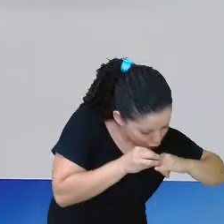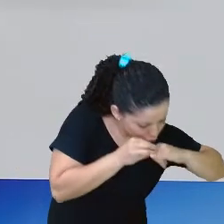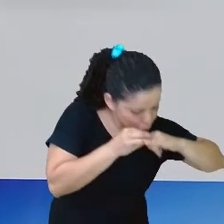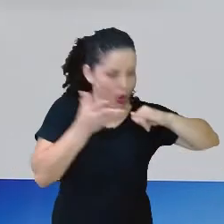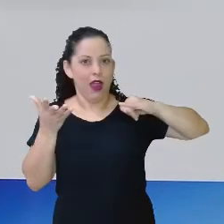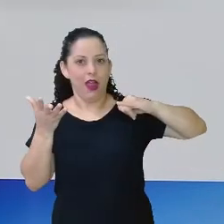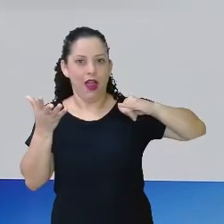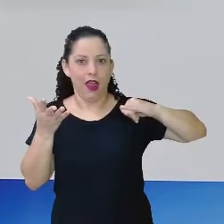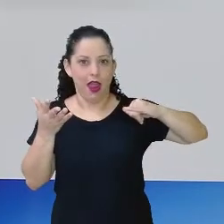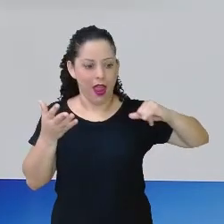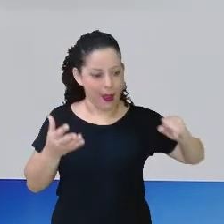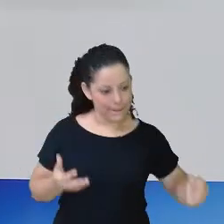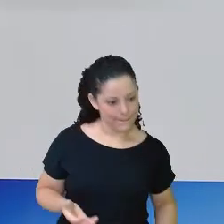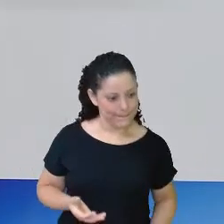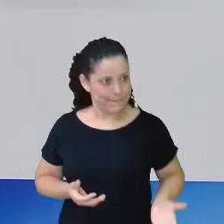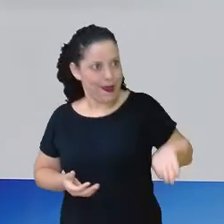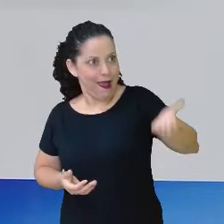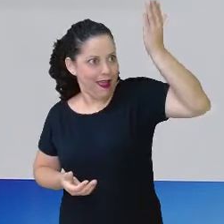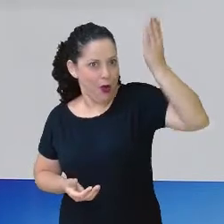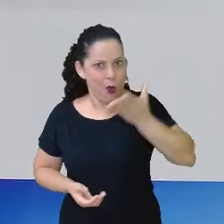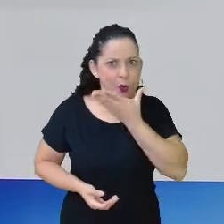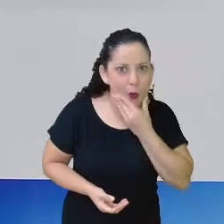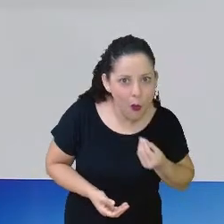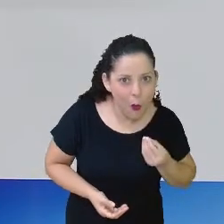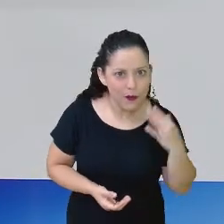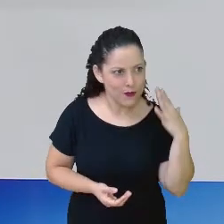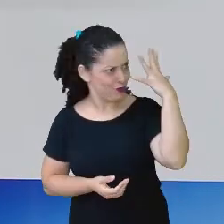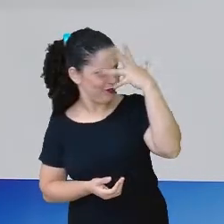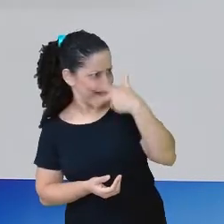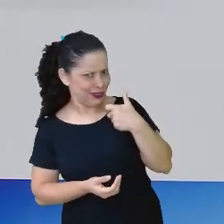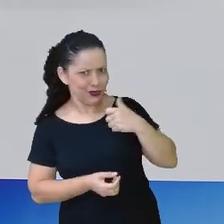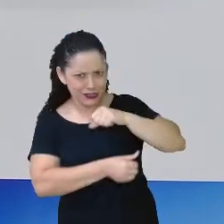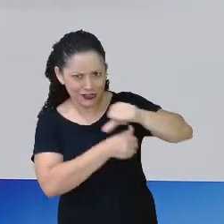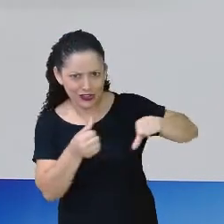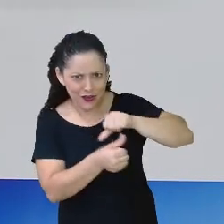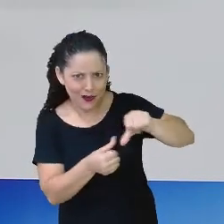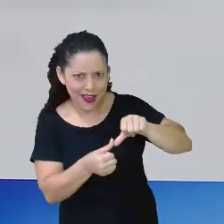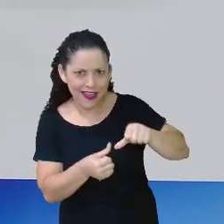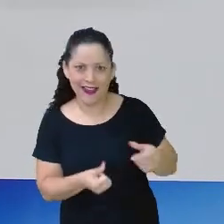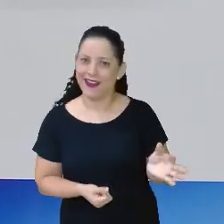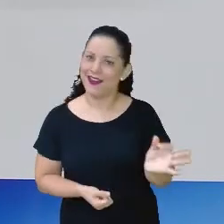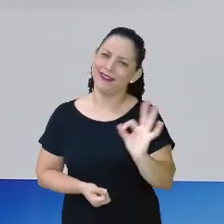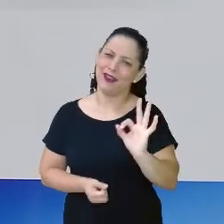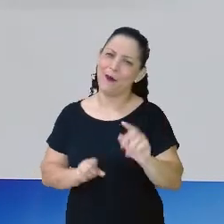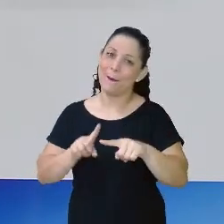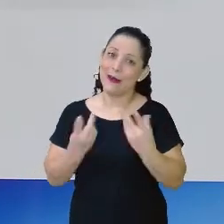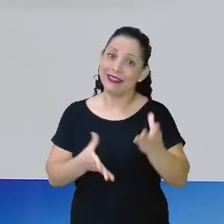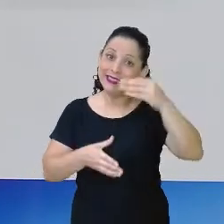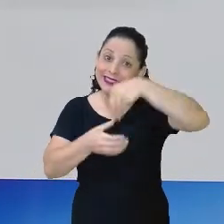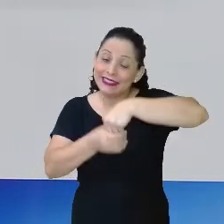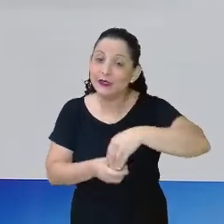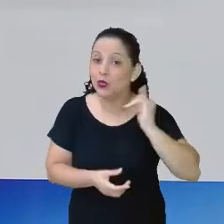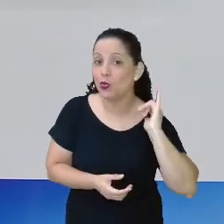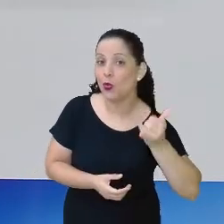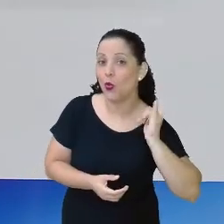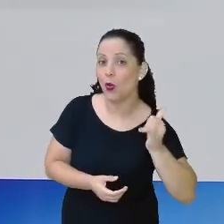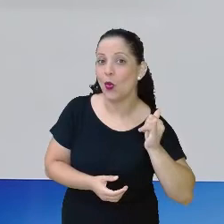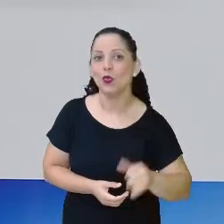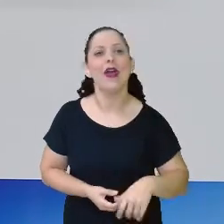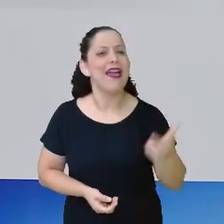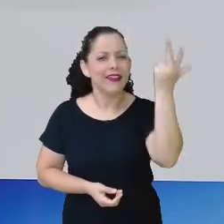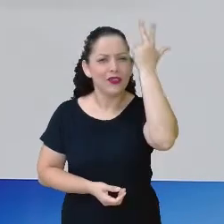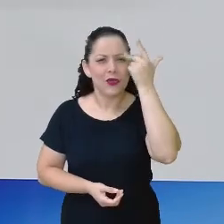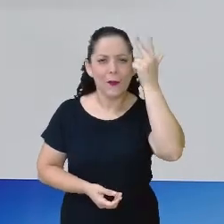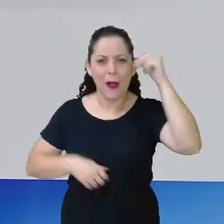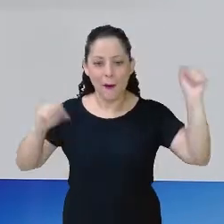você vai me responder que não, não é lógico isso. Mas no conto de fadas, isso é super normal, é super natural, porque está mexendo